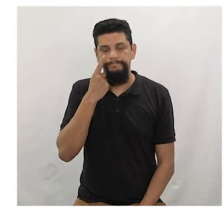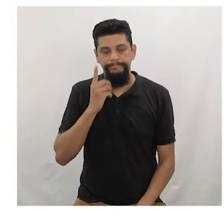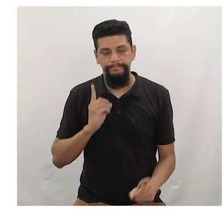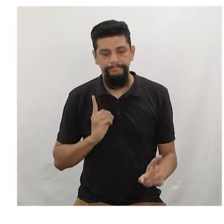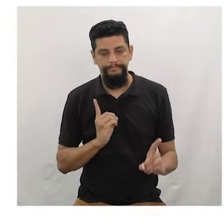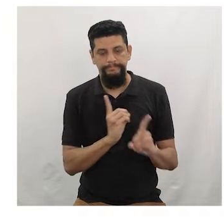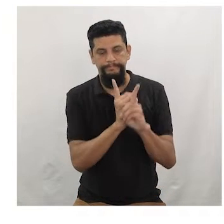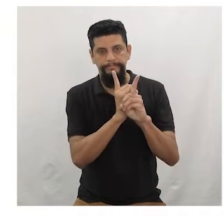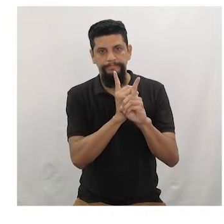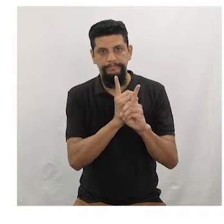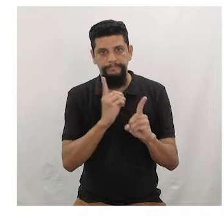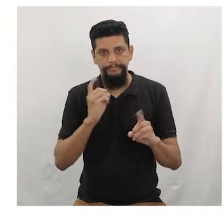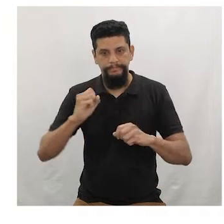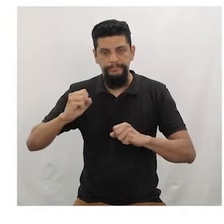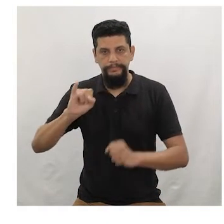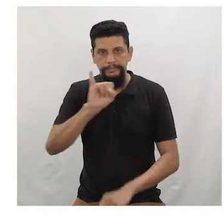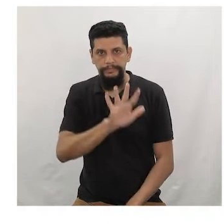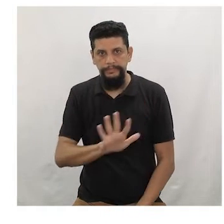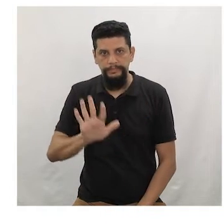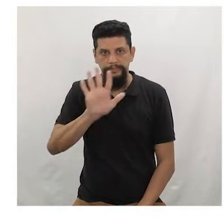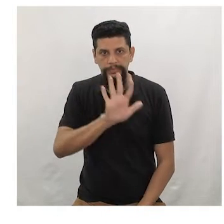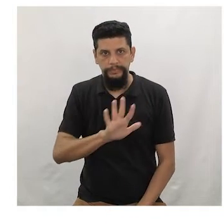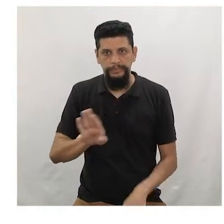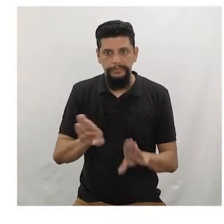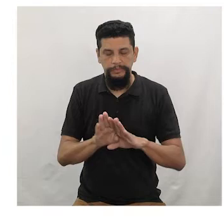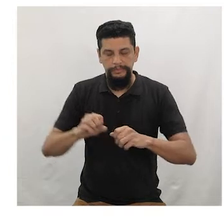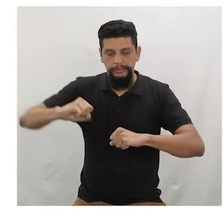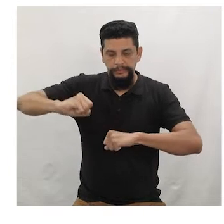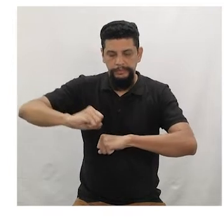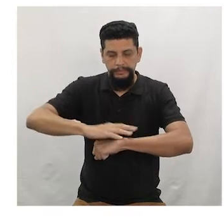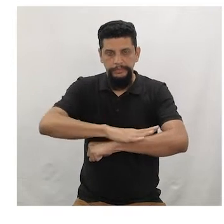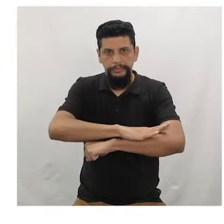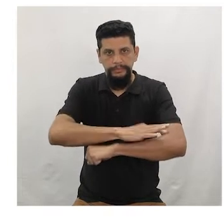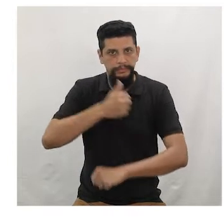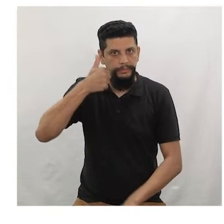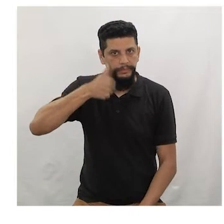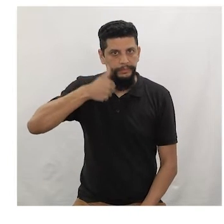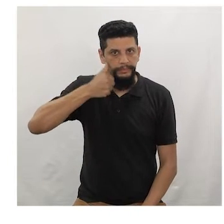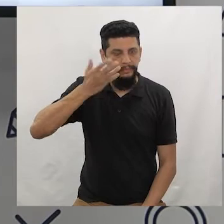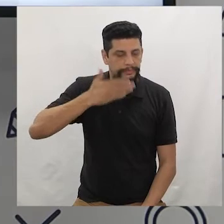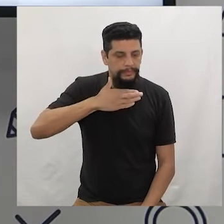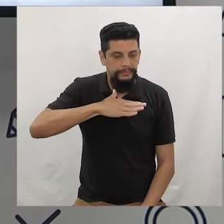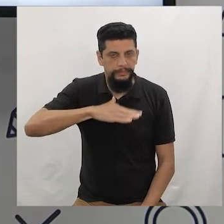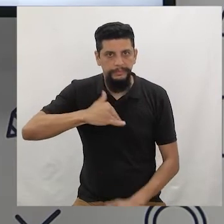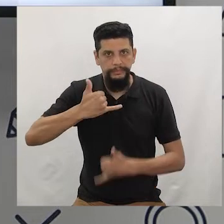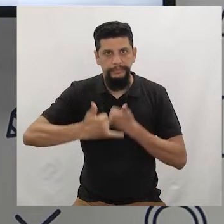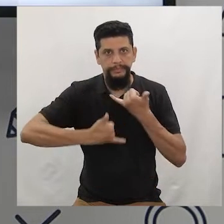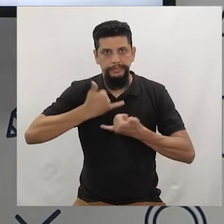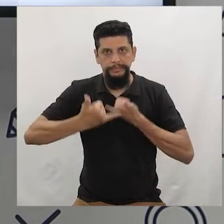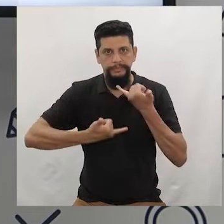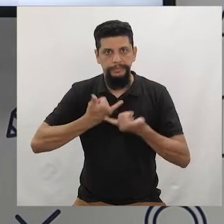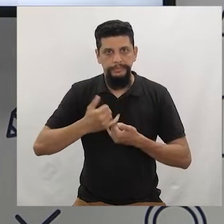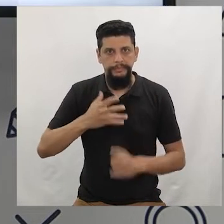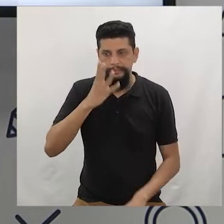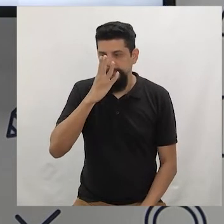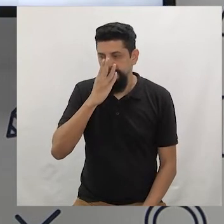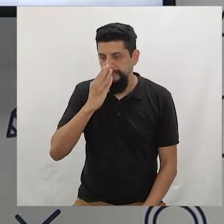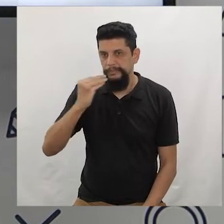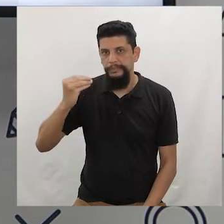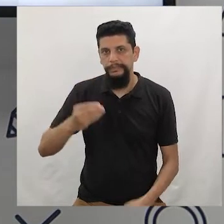Olha, encontramos a imagem e a sombra da menina brincando com a